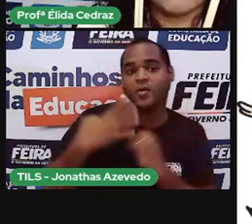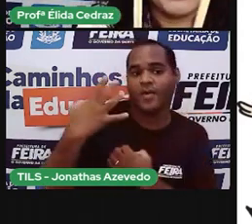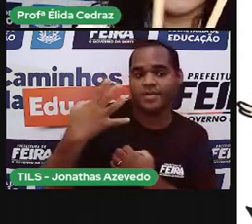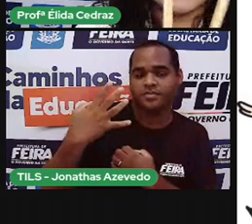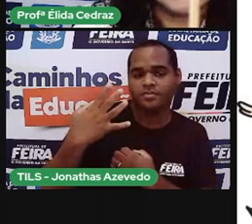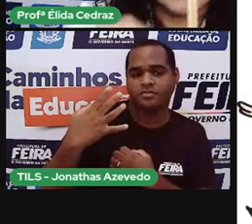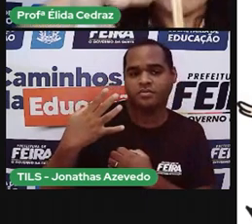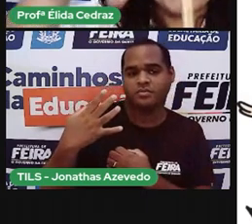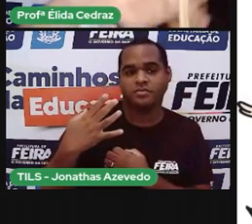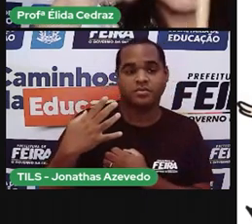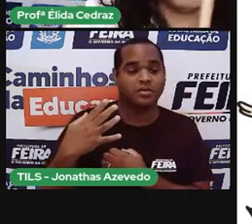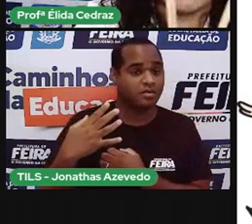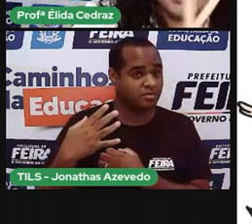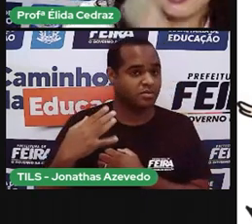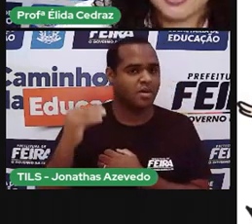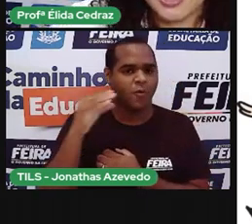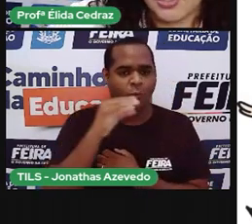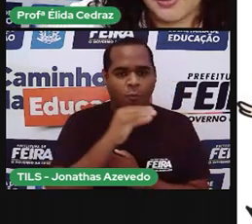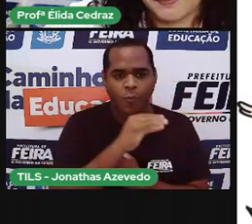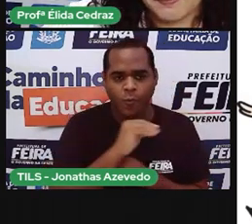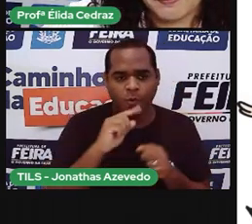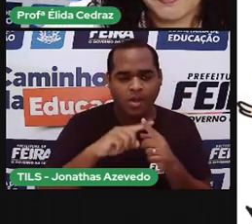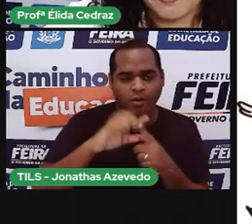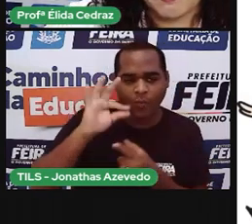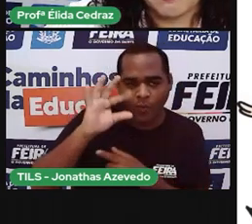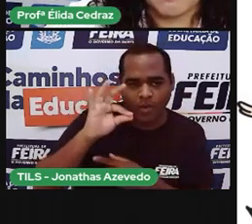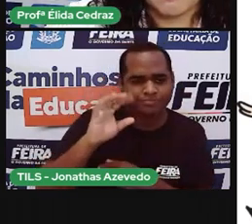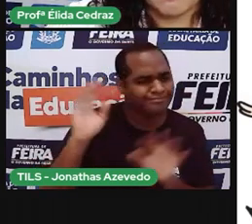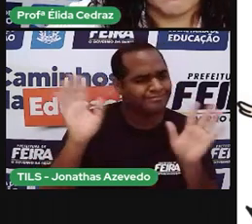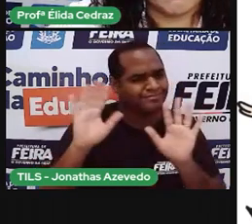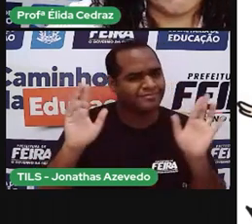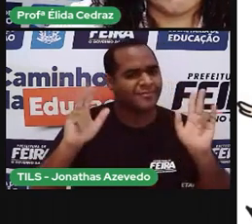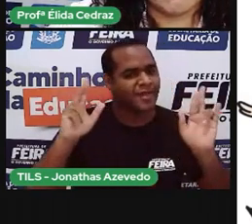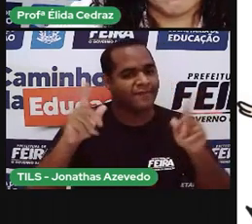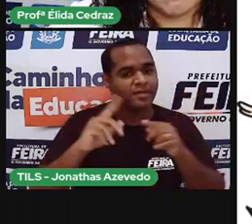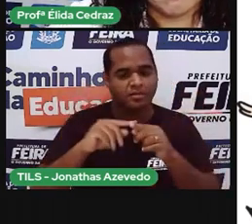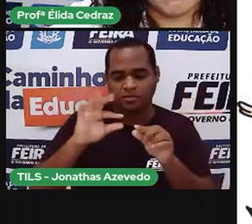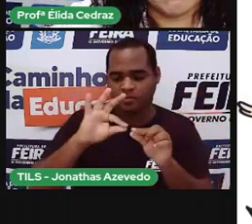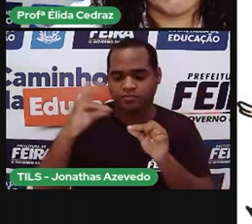não colou com cola quente, não. Eu passei durex e, ó.